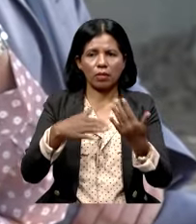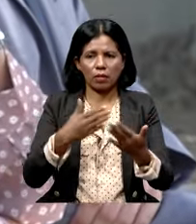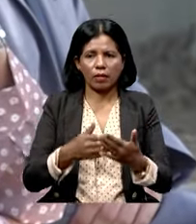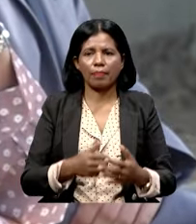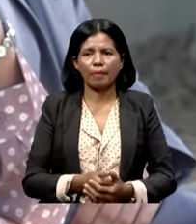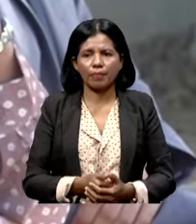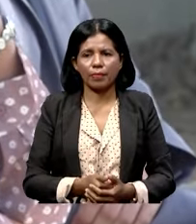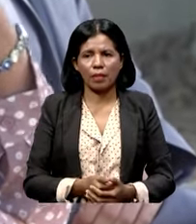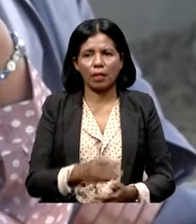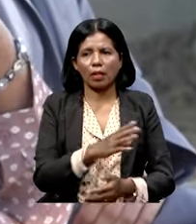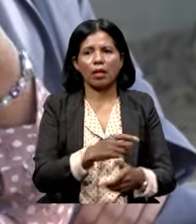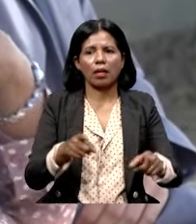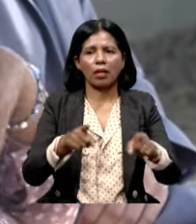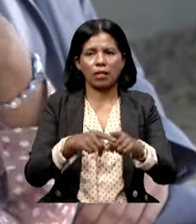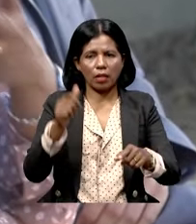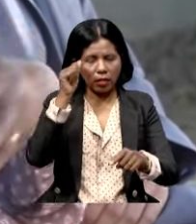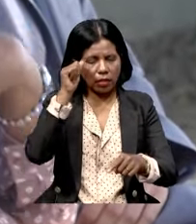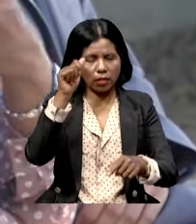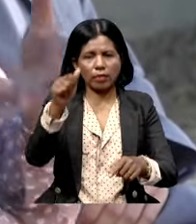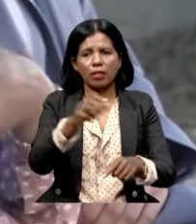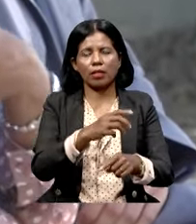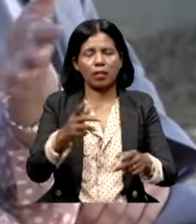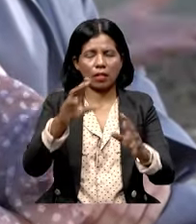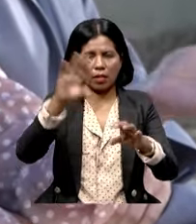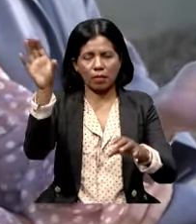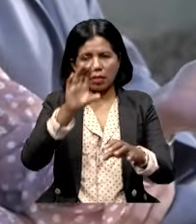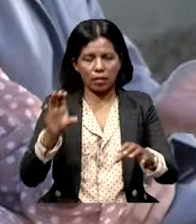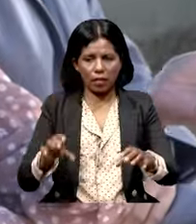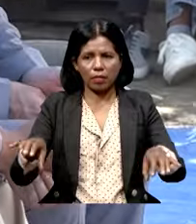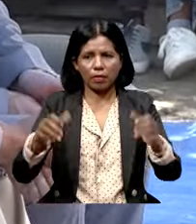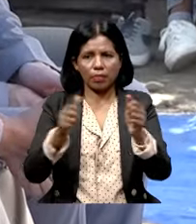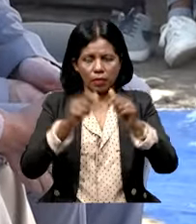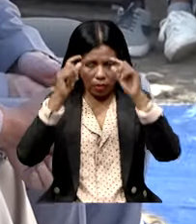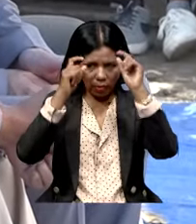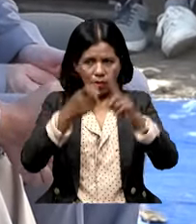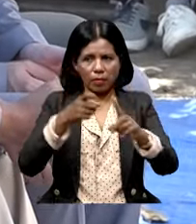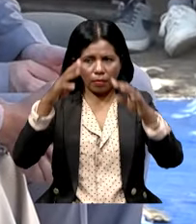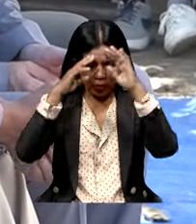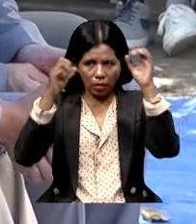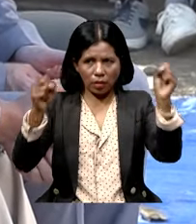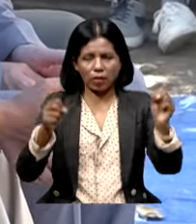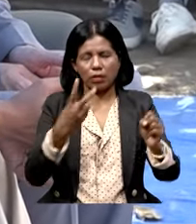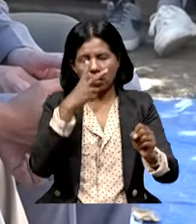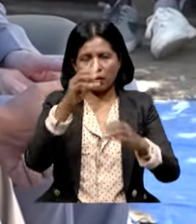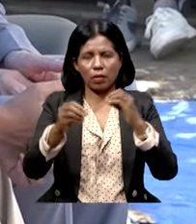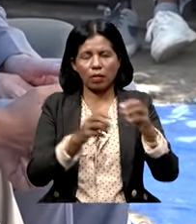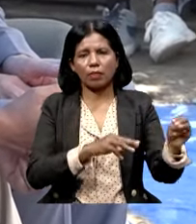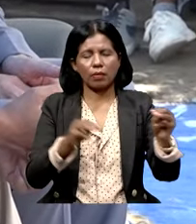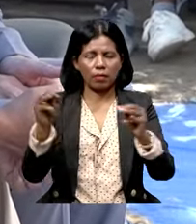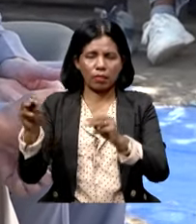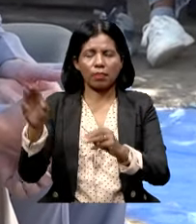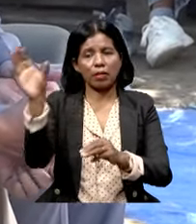Licipria Kangwazan, no ativista climática, no serviço a Mútuco Timor-Leste, li o seu presidente da República, Rui Luta, para alteração climática,